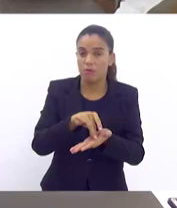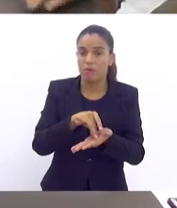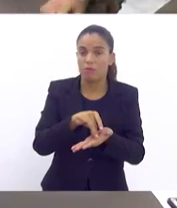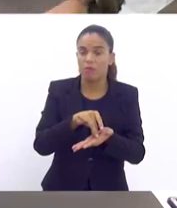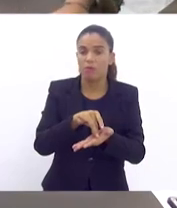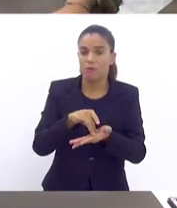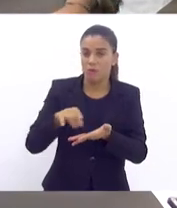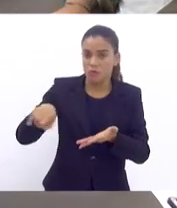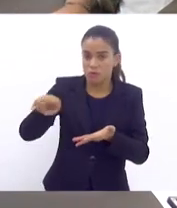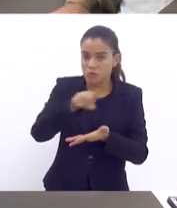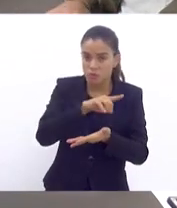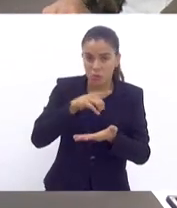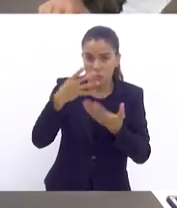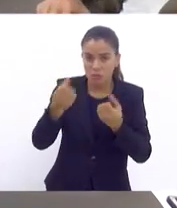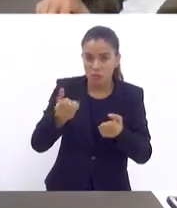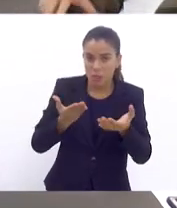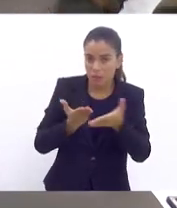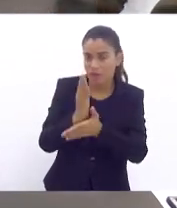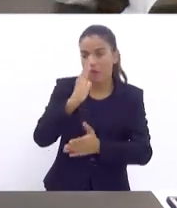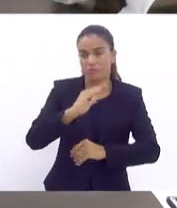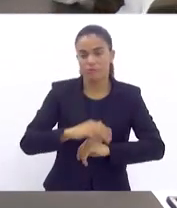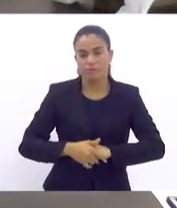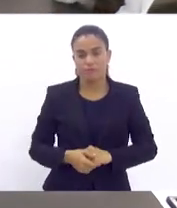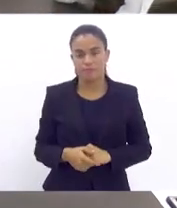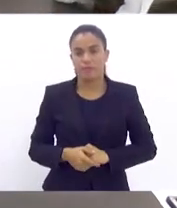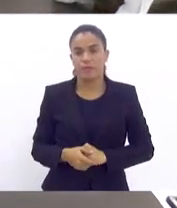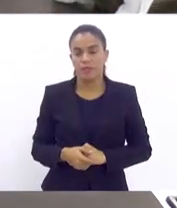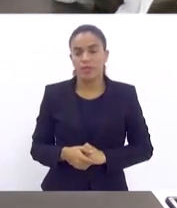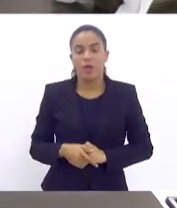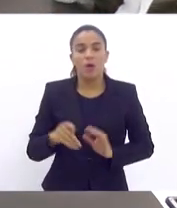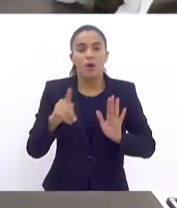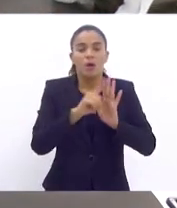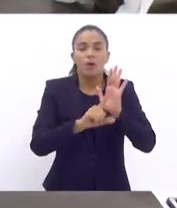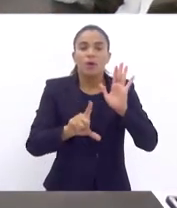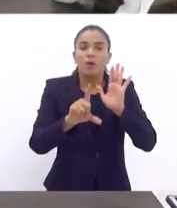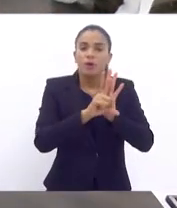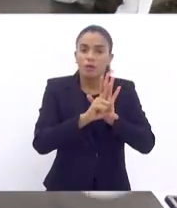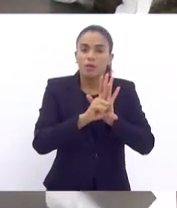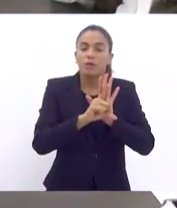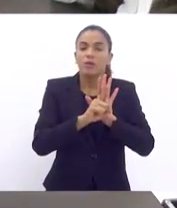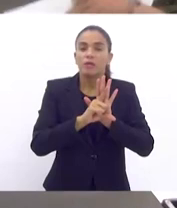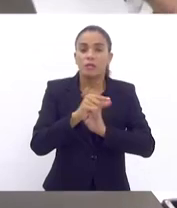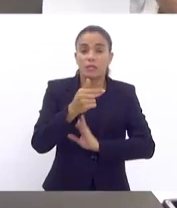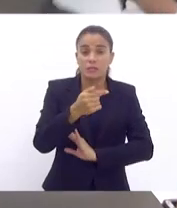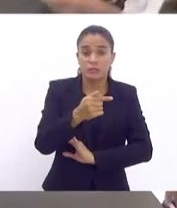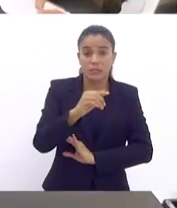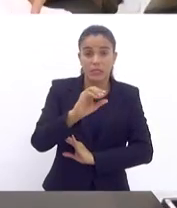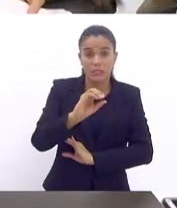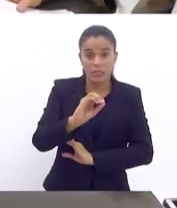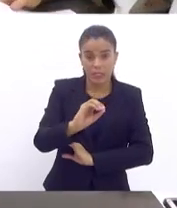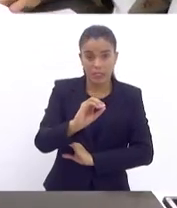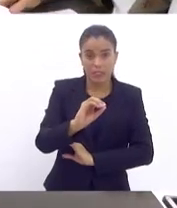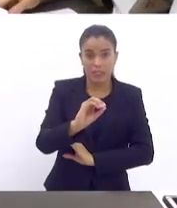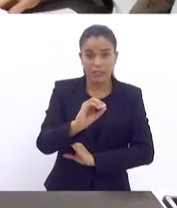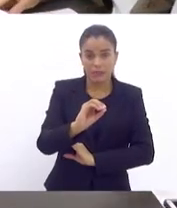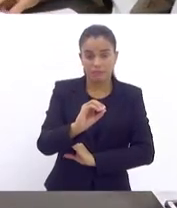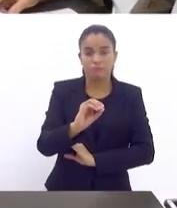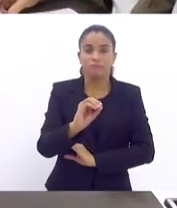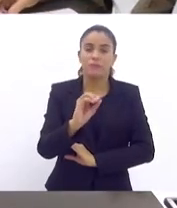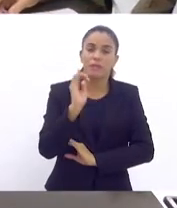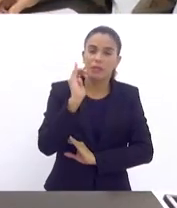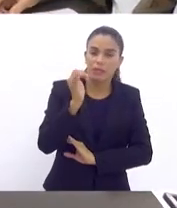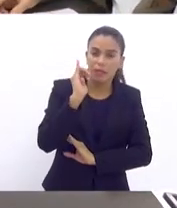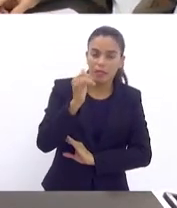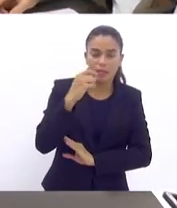sendo que aprovam permaneça Como estão aprovados o projeto é 70 de relatoria